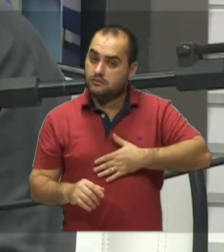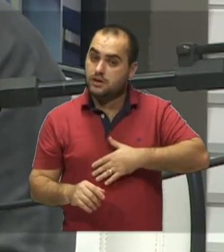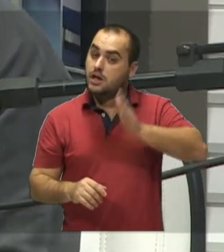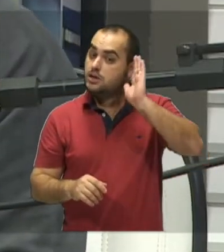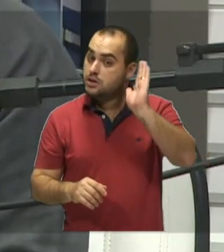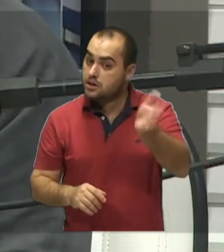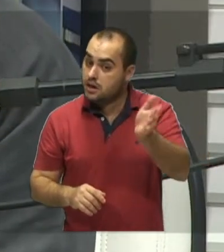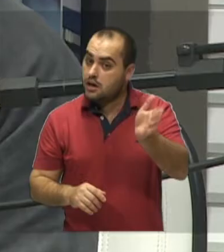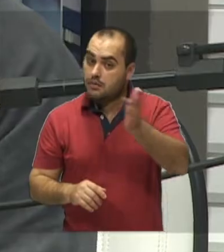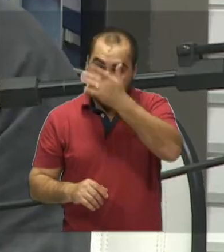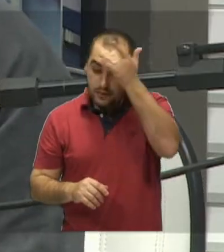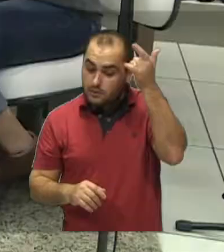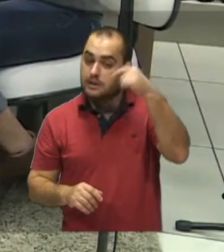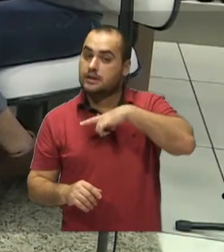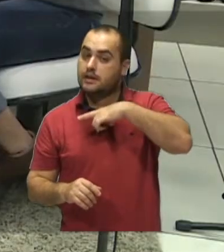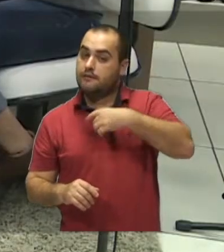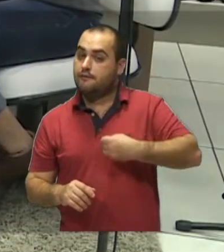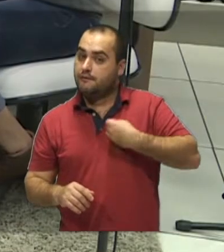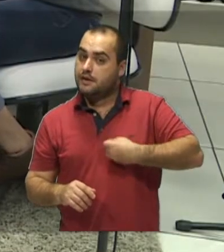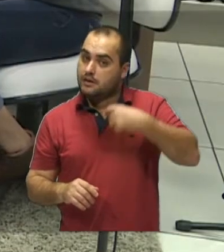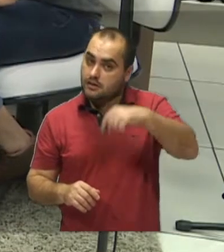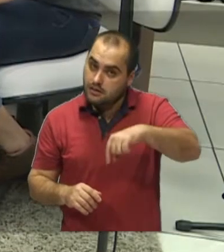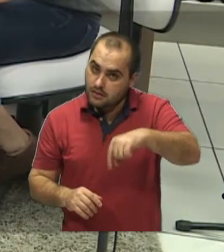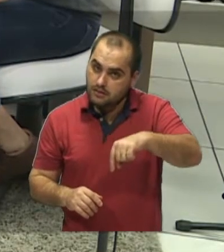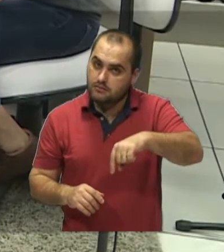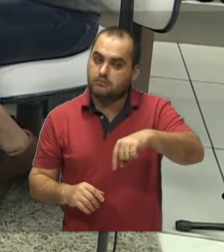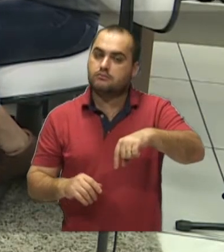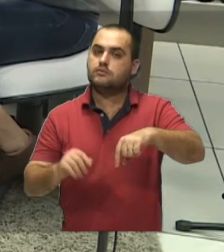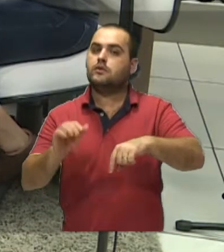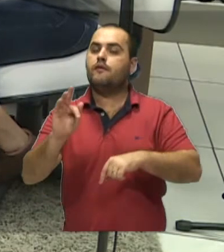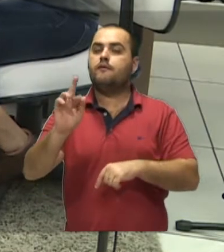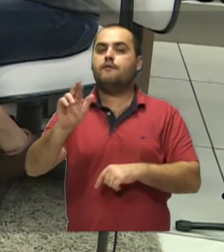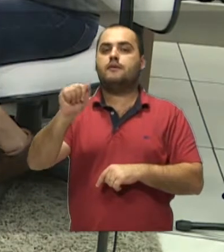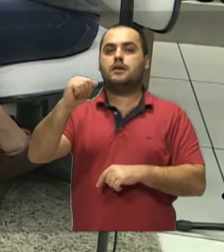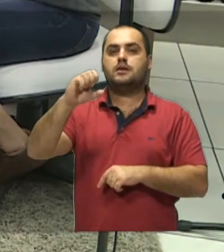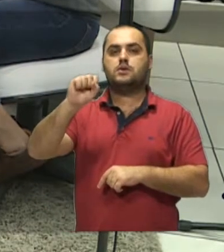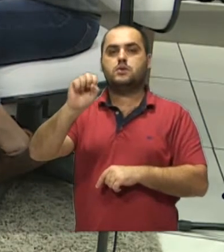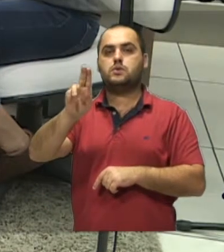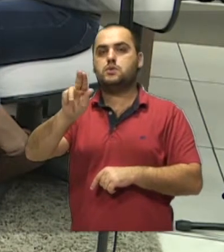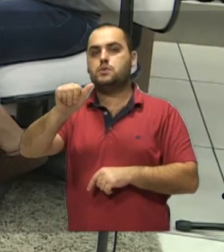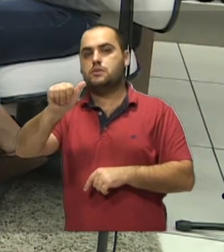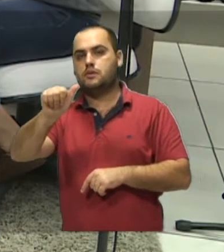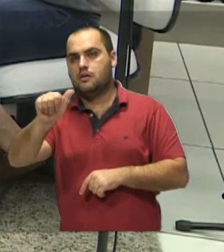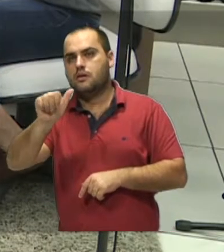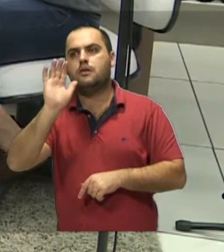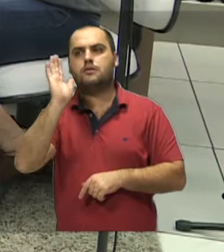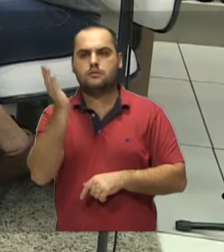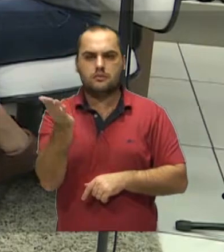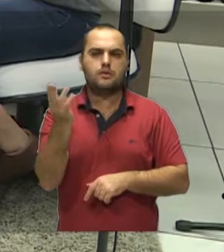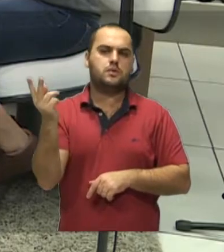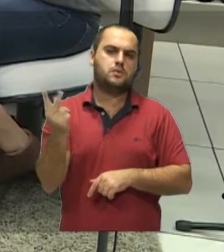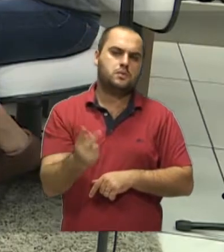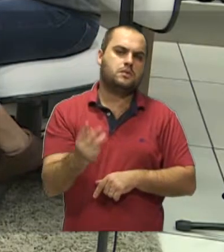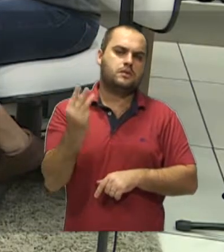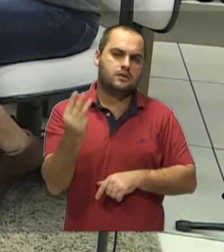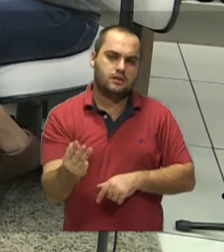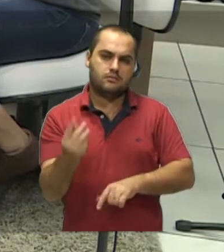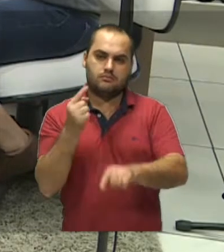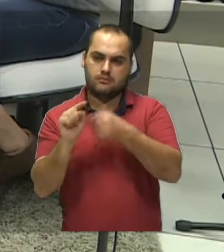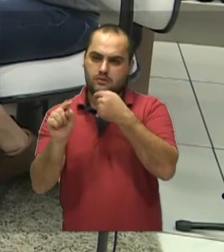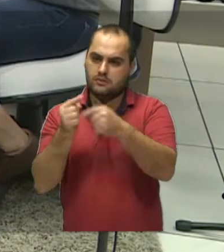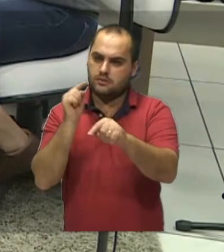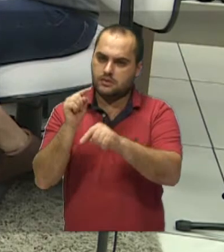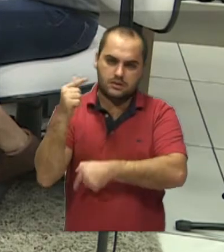gente tem aqui. Tô citando os né? Mas tem um menino que é o François Múleca, que eu gravei 2 ou 3 canções desse trabalho do Casa, que tem um